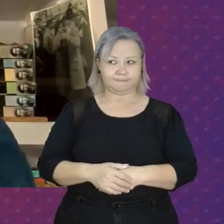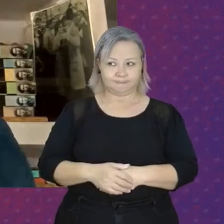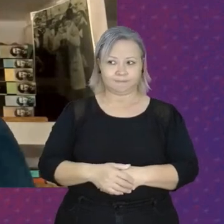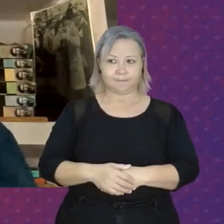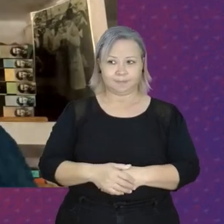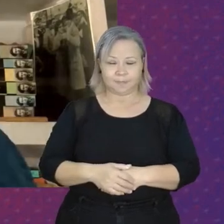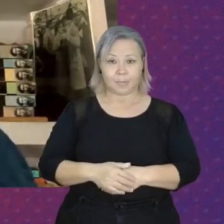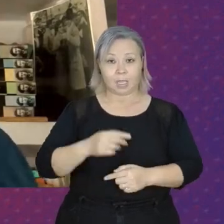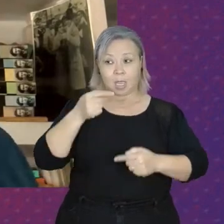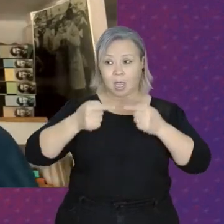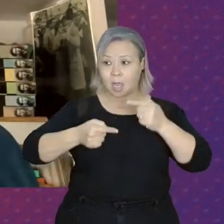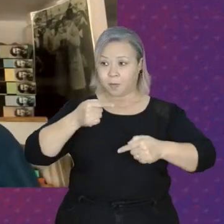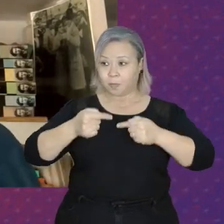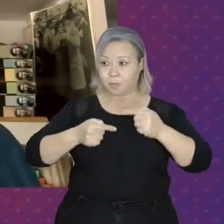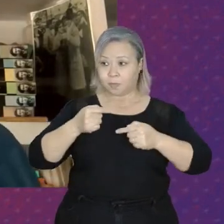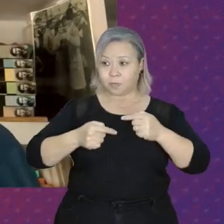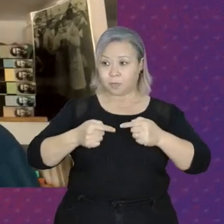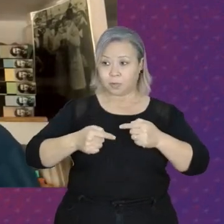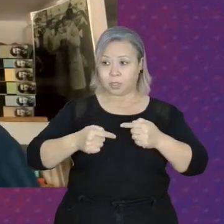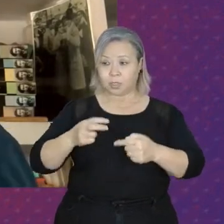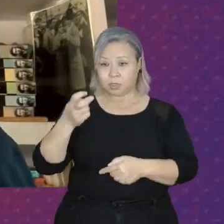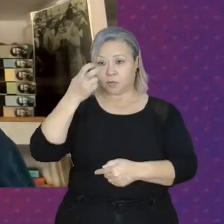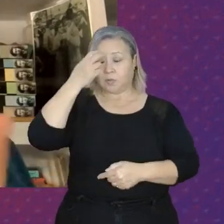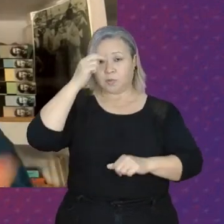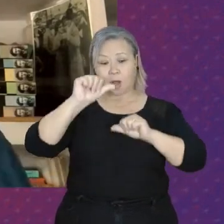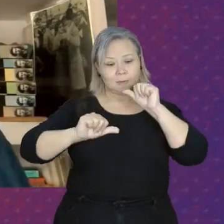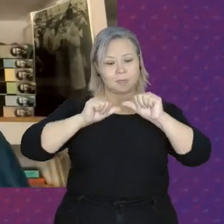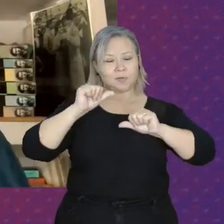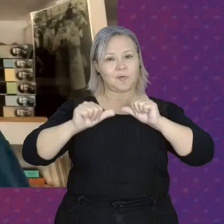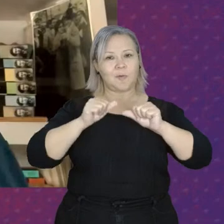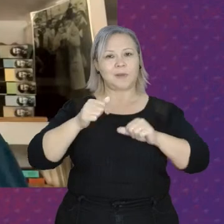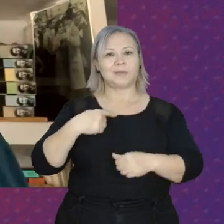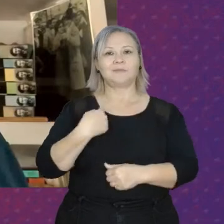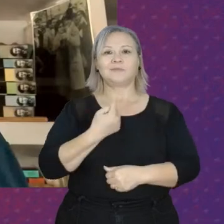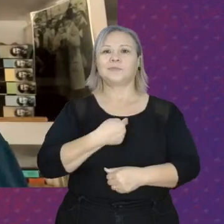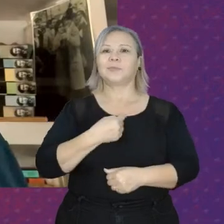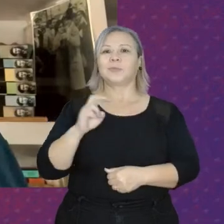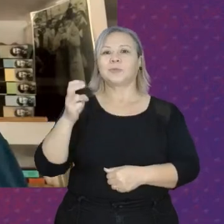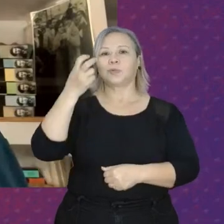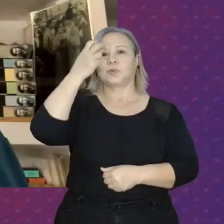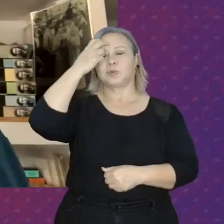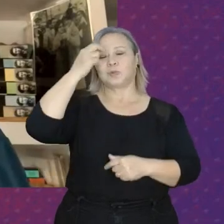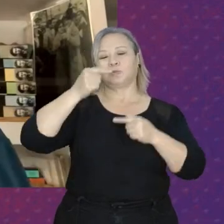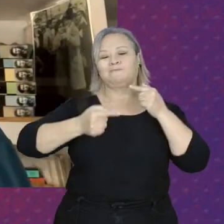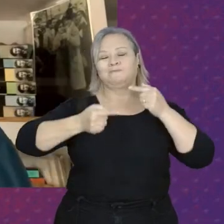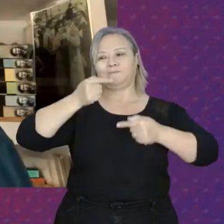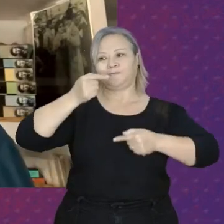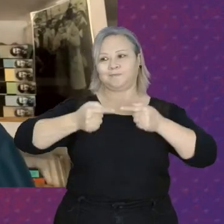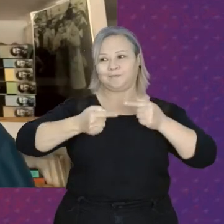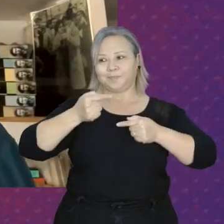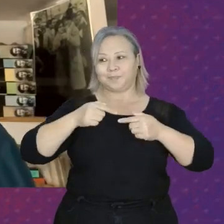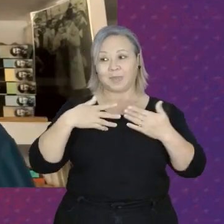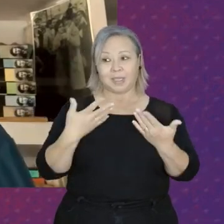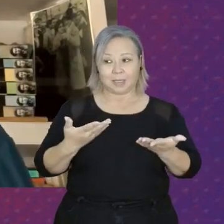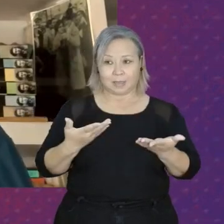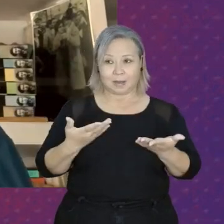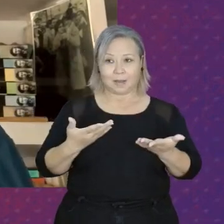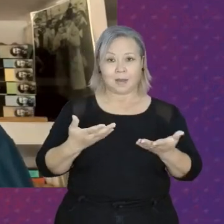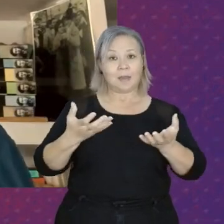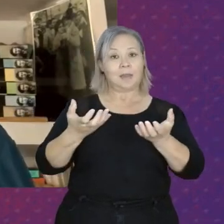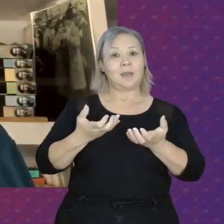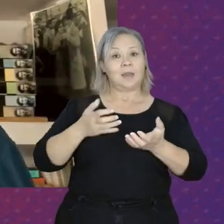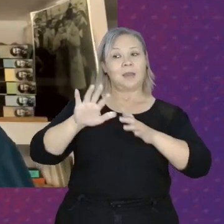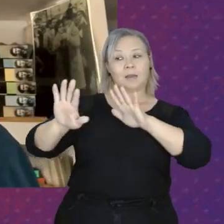a política cultural e a transformação da nossa cultura política. Então, quero